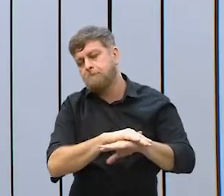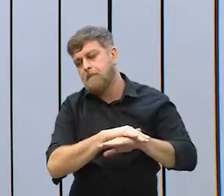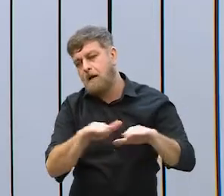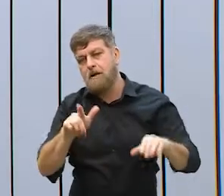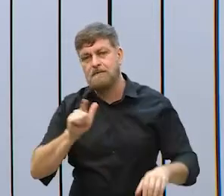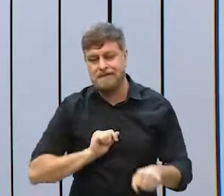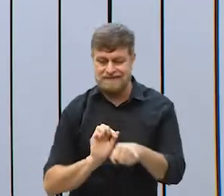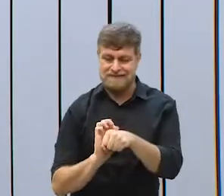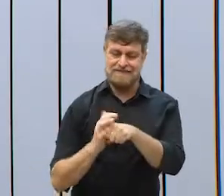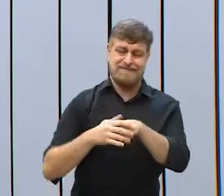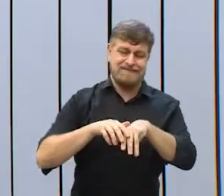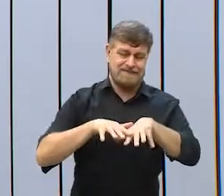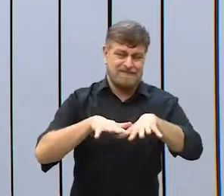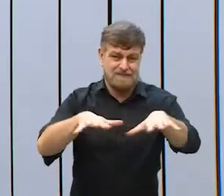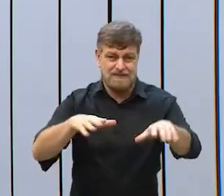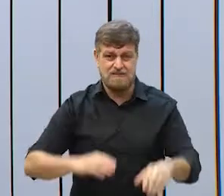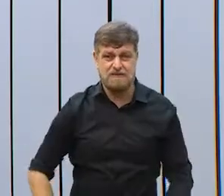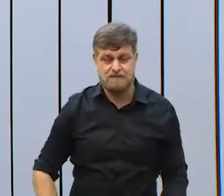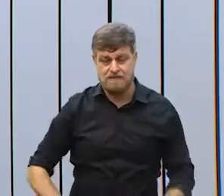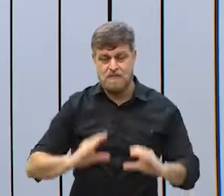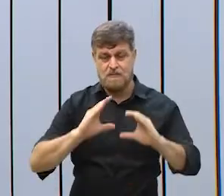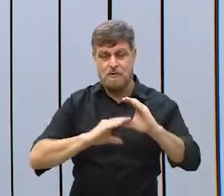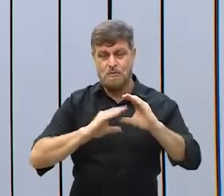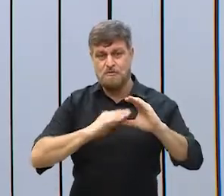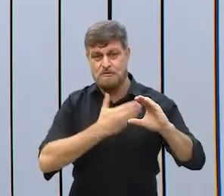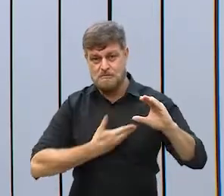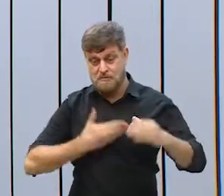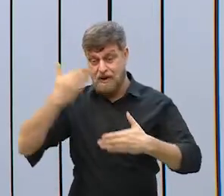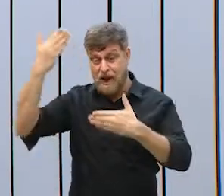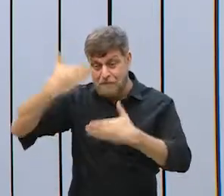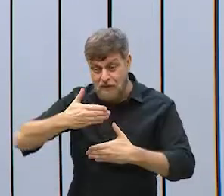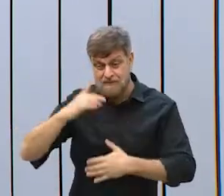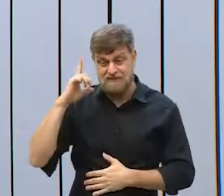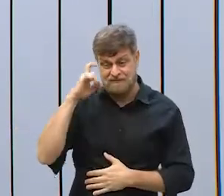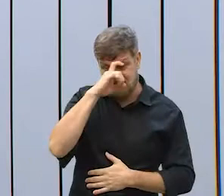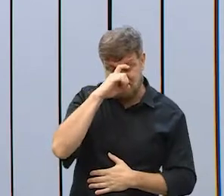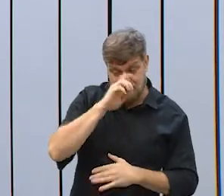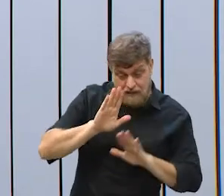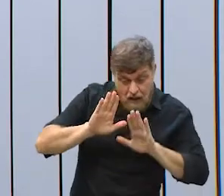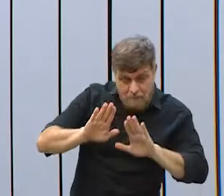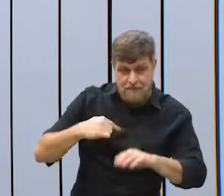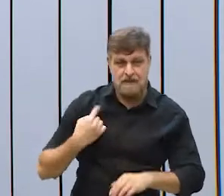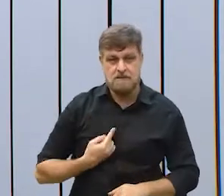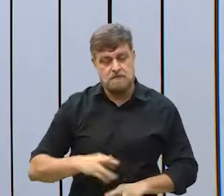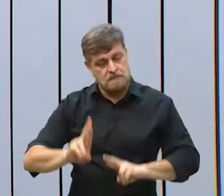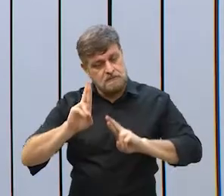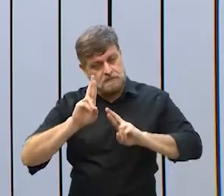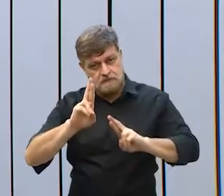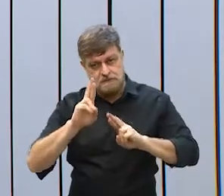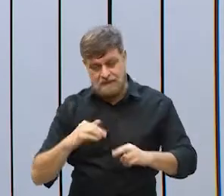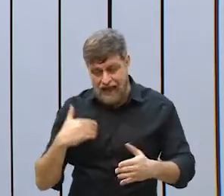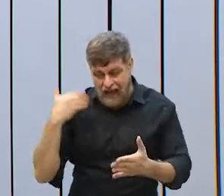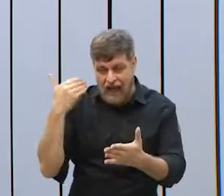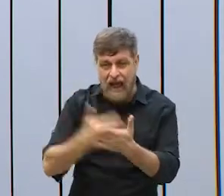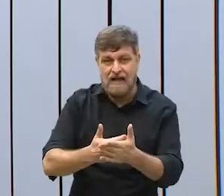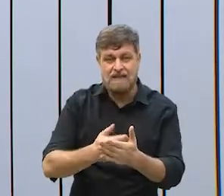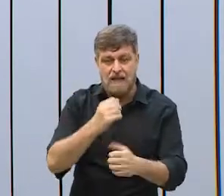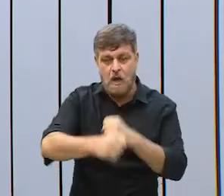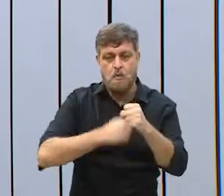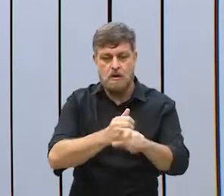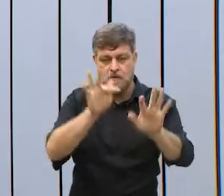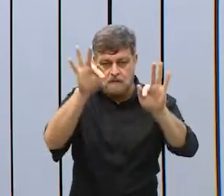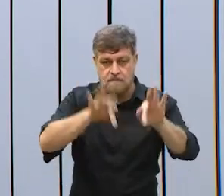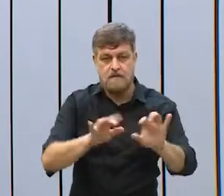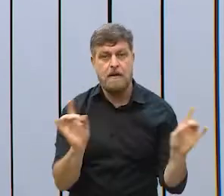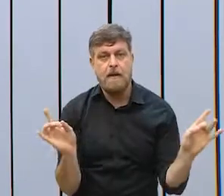Temos a pandemia aí, a questão do concurso público pode dificultar um pouco, mas a nossa esperança é que até o final do ano esteja